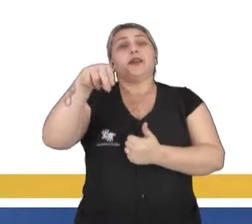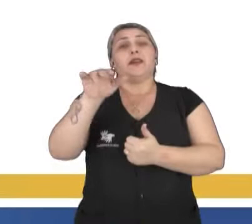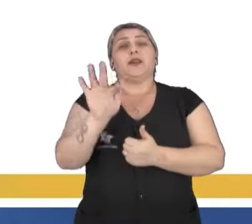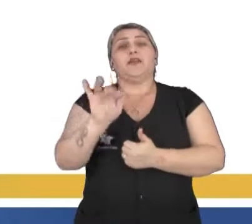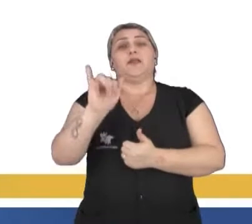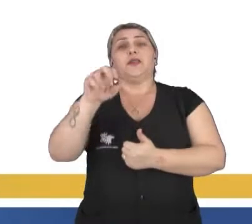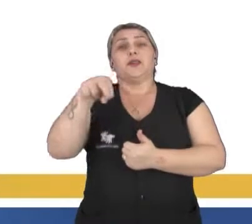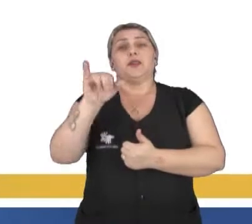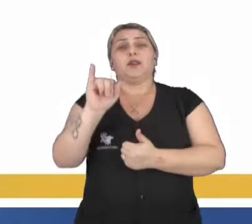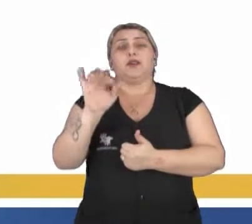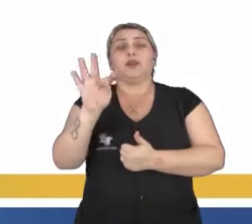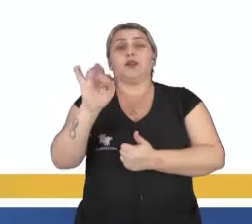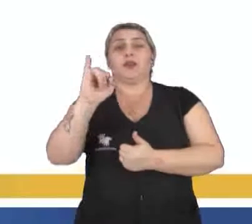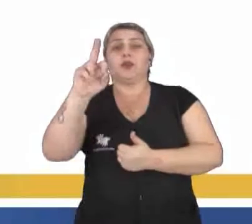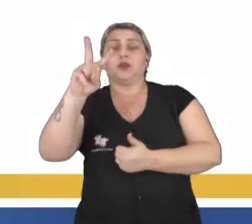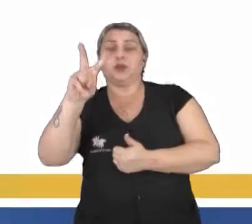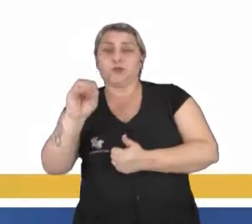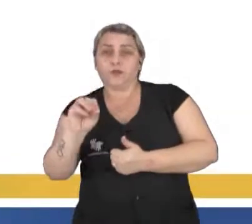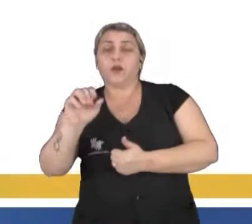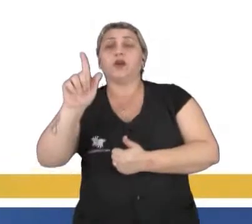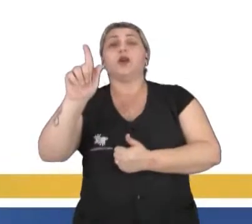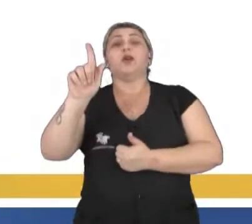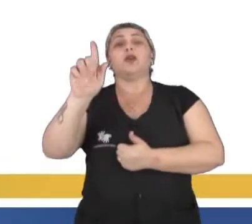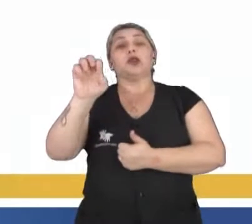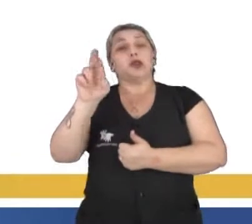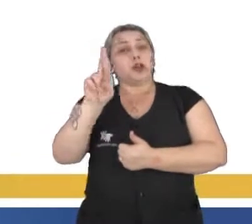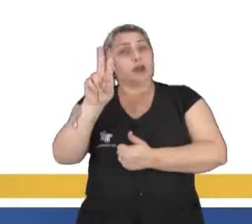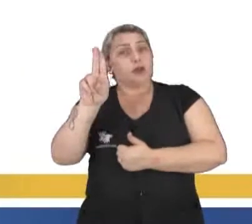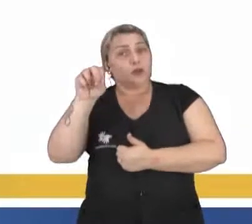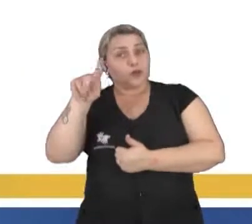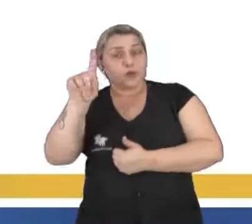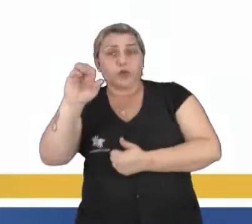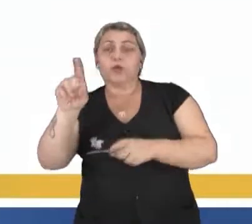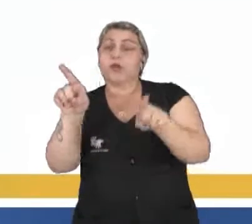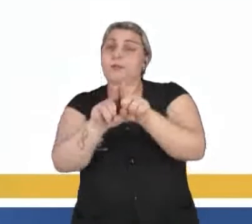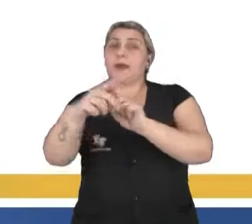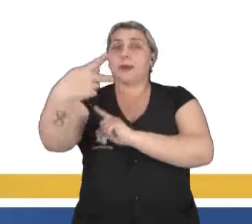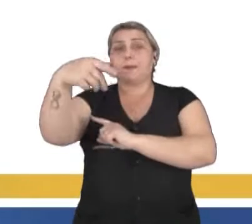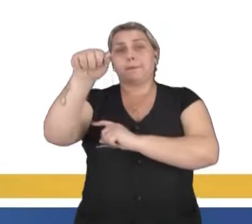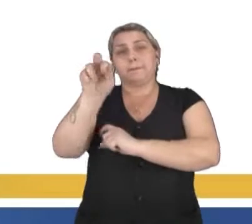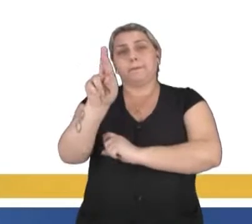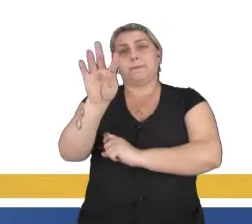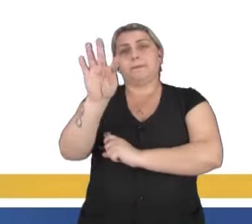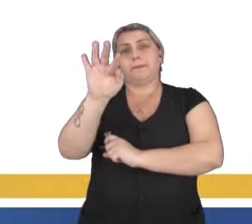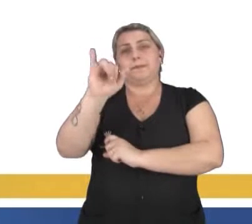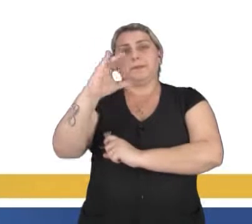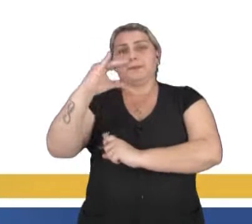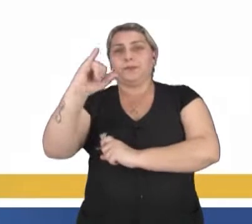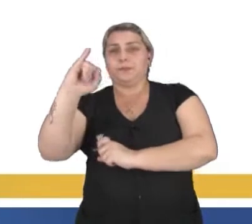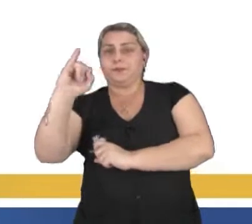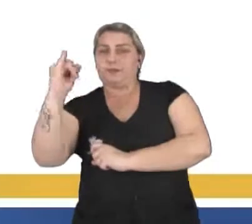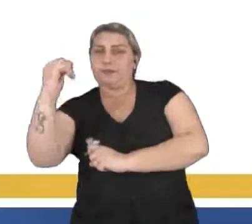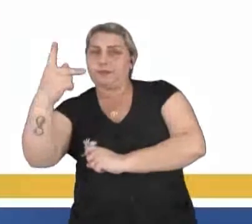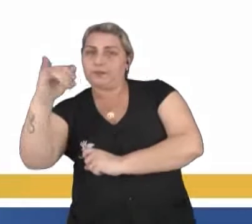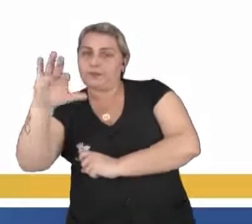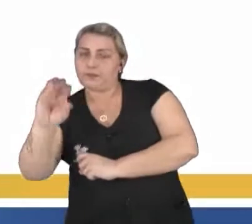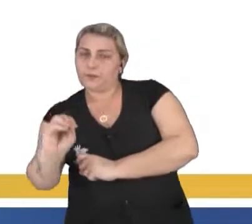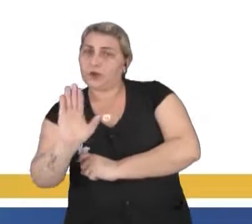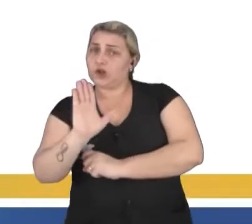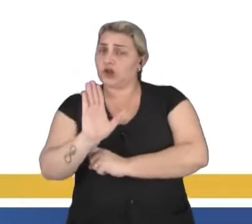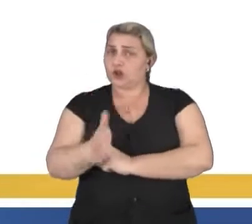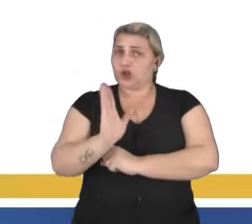de gerúndio e de particípio. Se você já não perceber isso aí, você logo vai saber que ela já